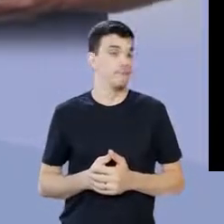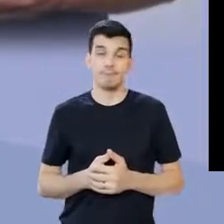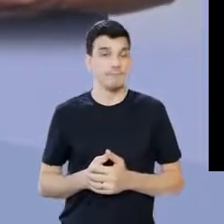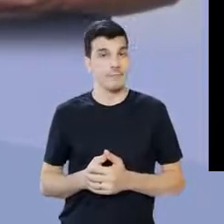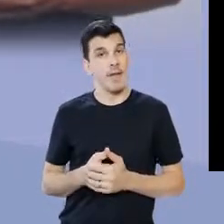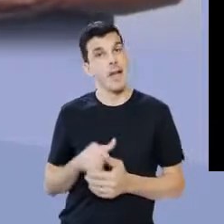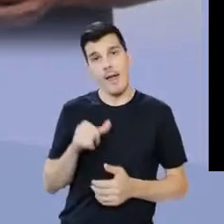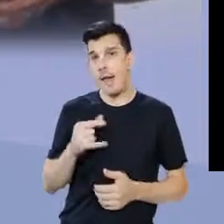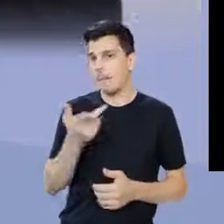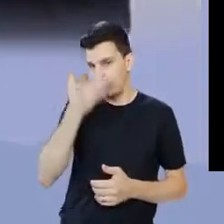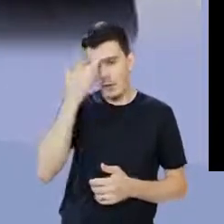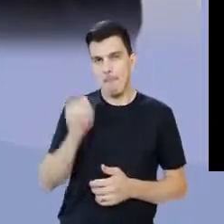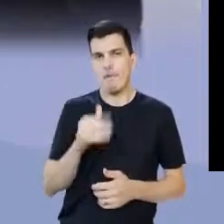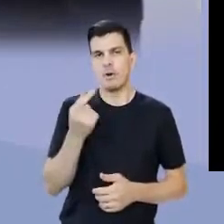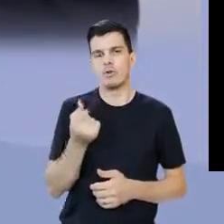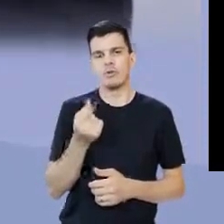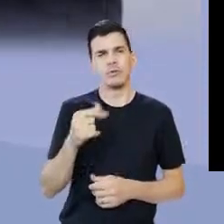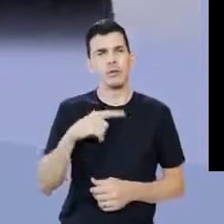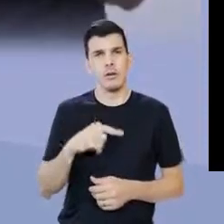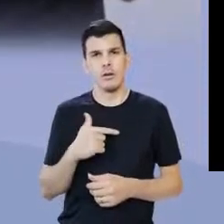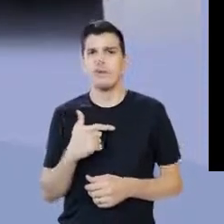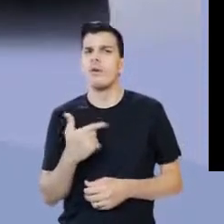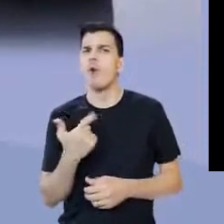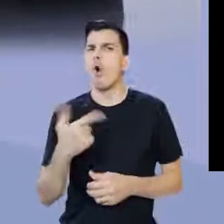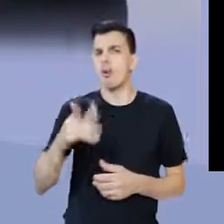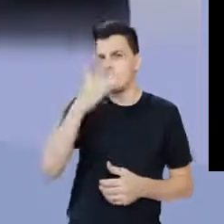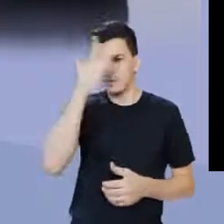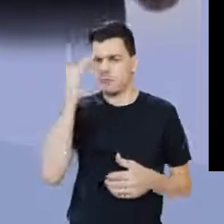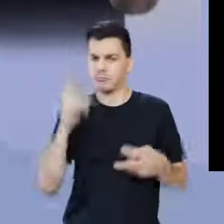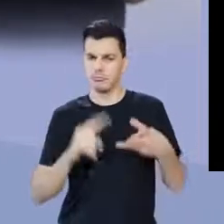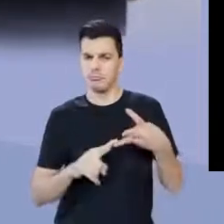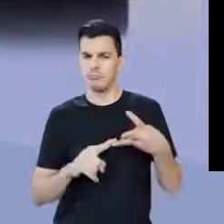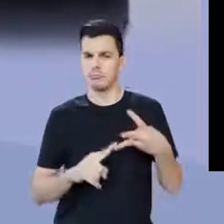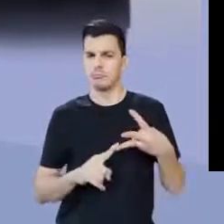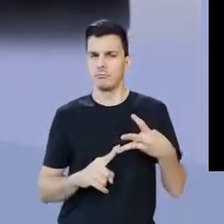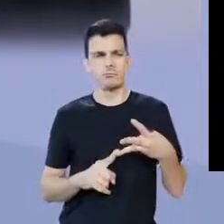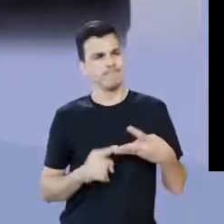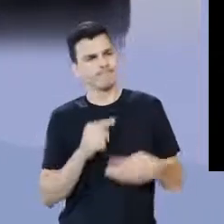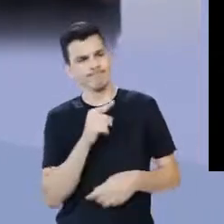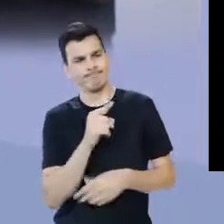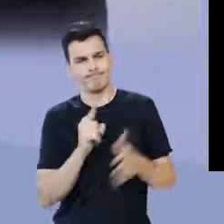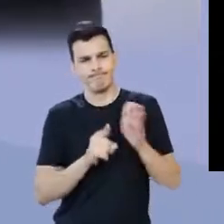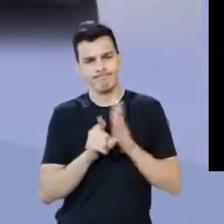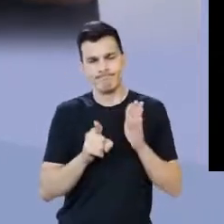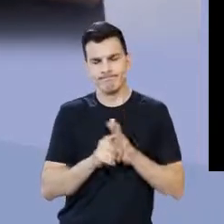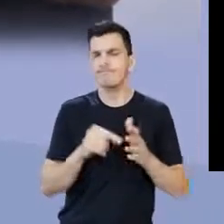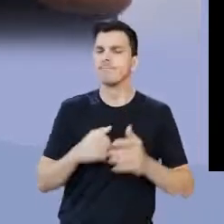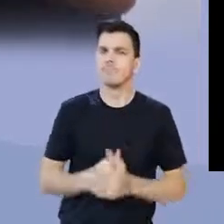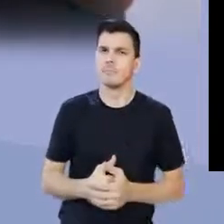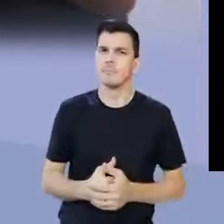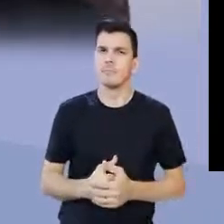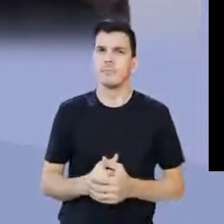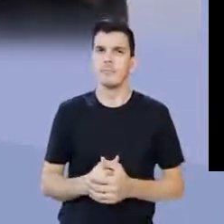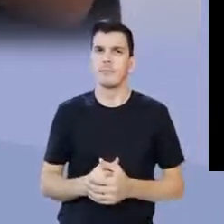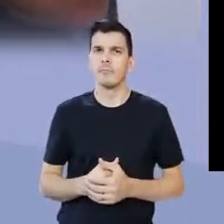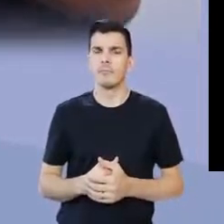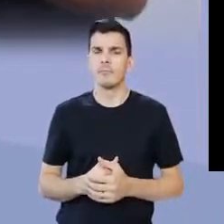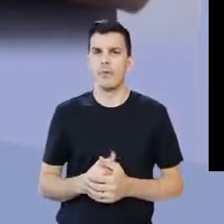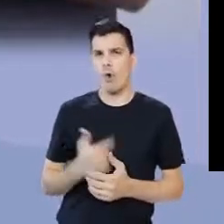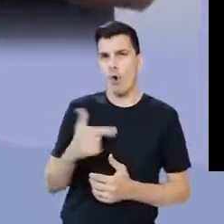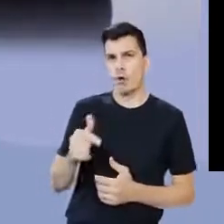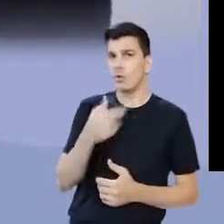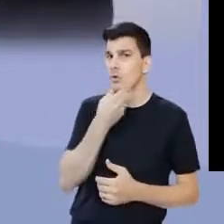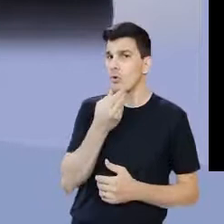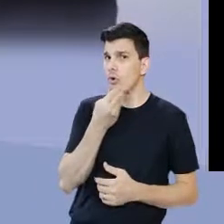dá certo. Até que vai surgir um outro homem, e esse é que cai na sua prova, propriamente dito, que foi um tal de